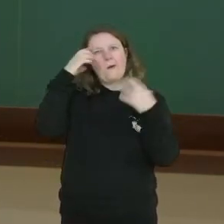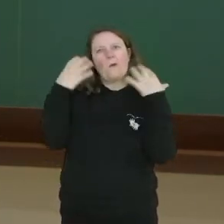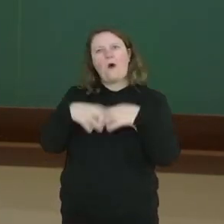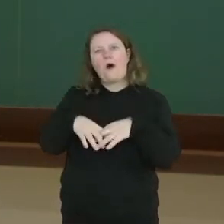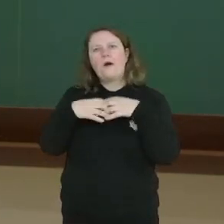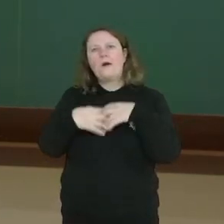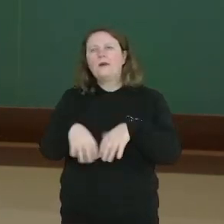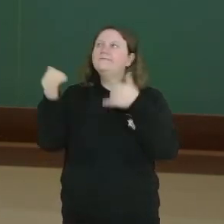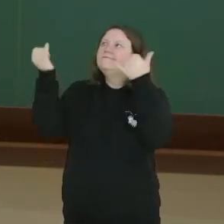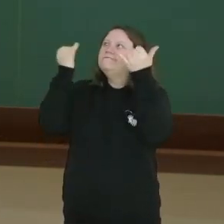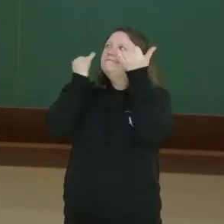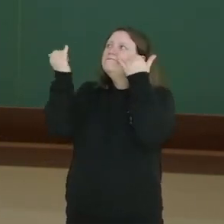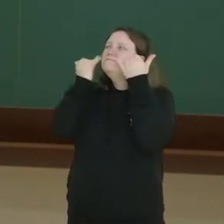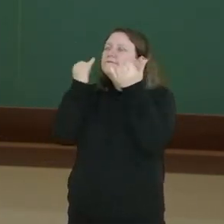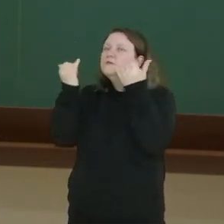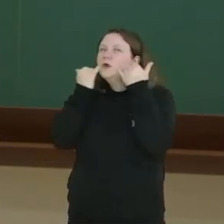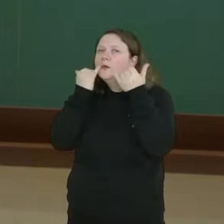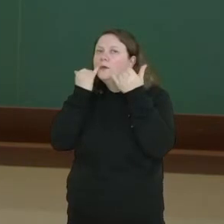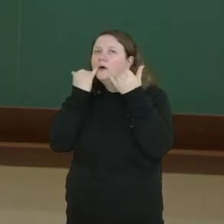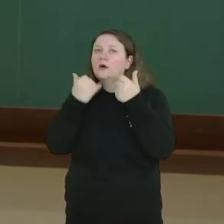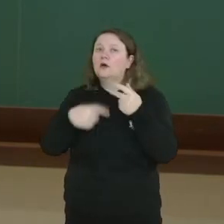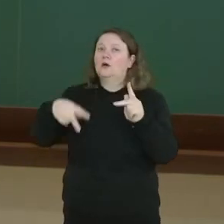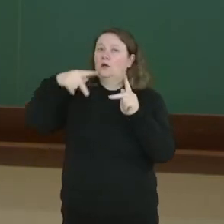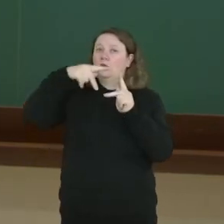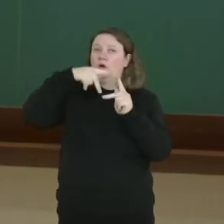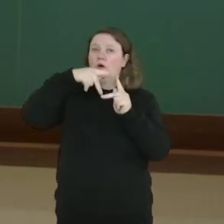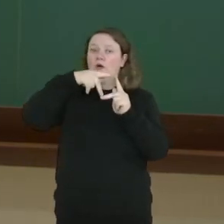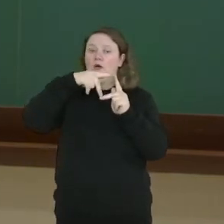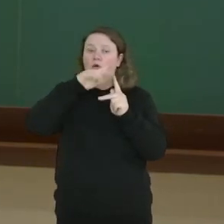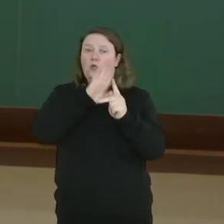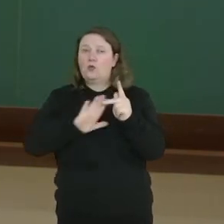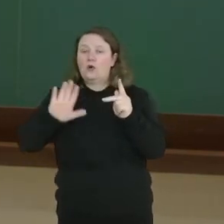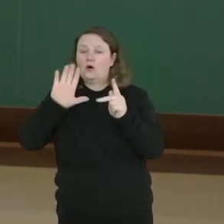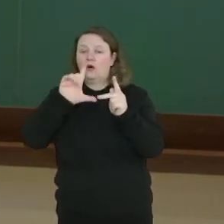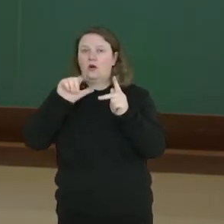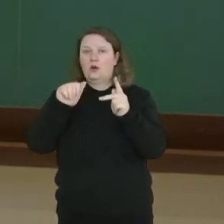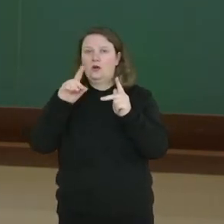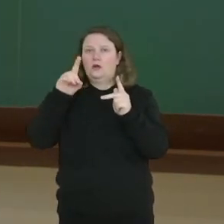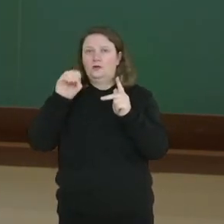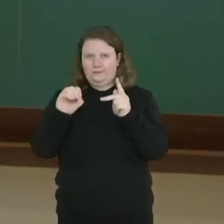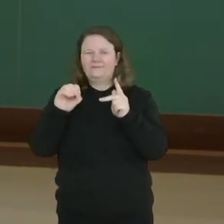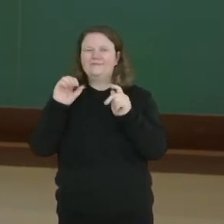as informações ali, o L, né? Porque o quadrado é todo baseado no lado, e já volto.